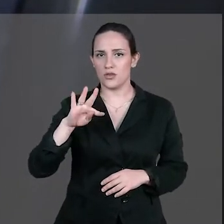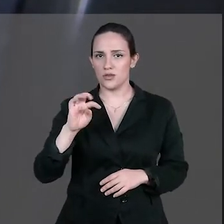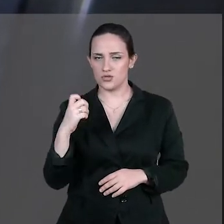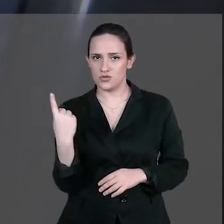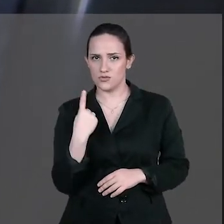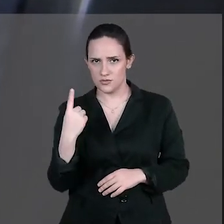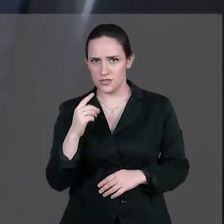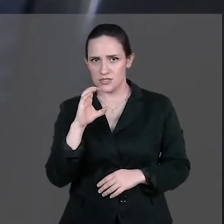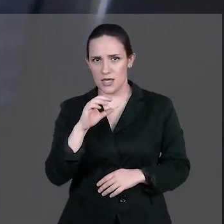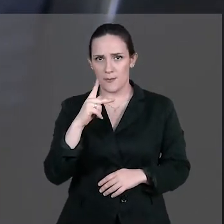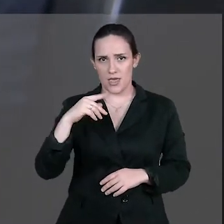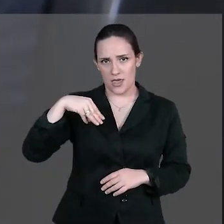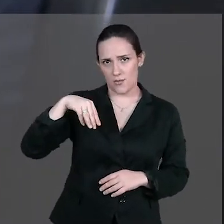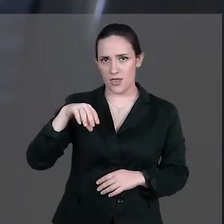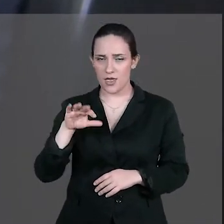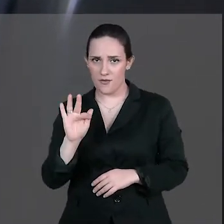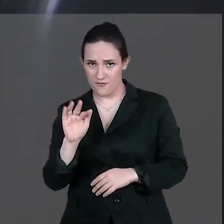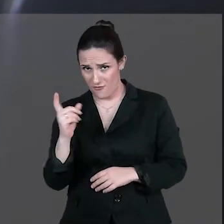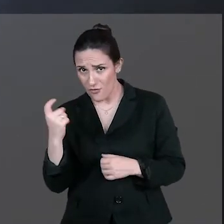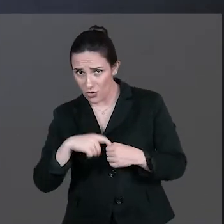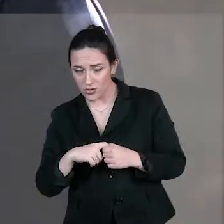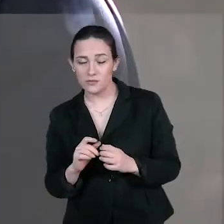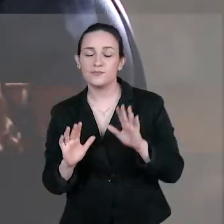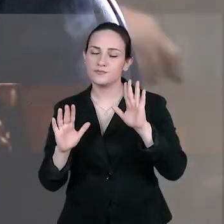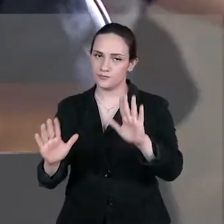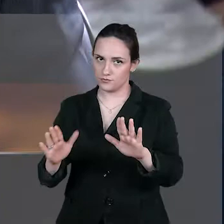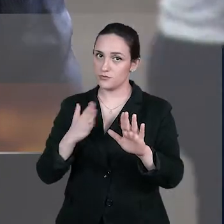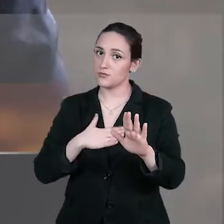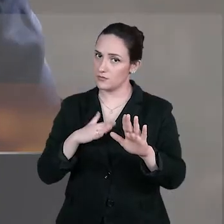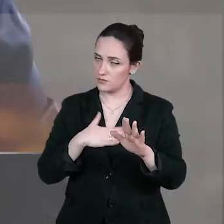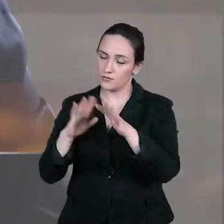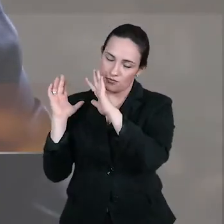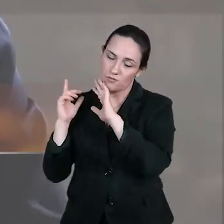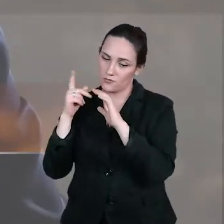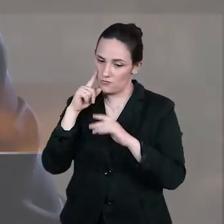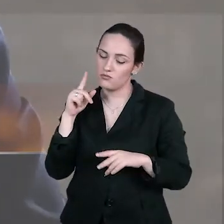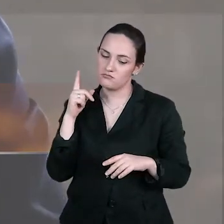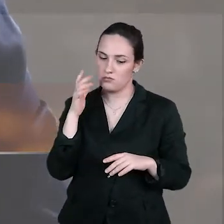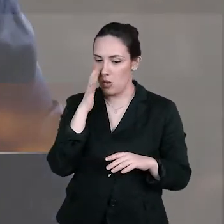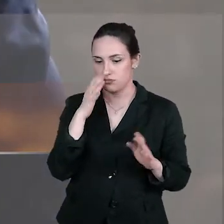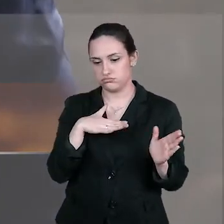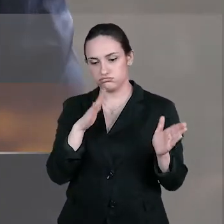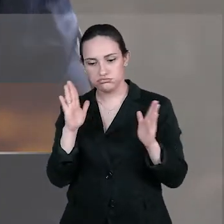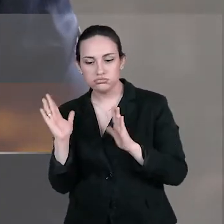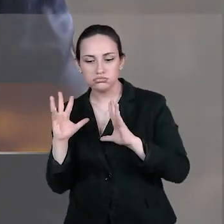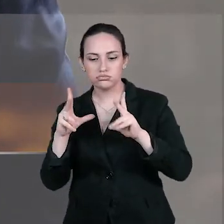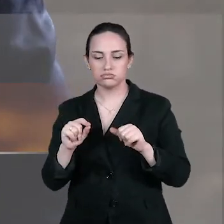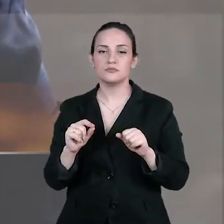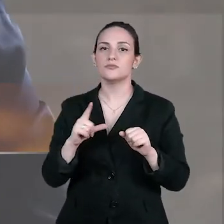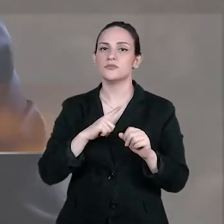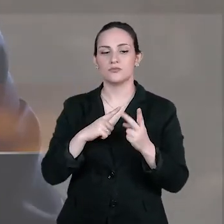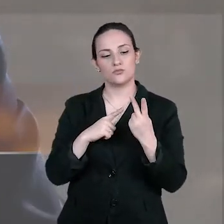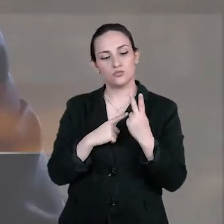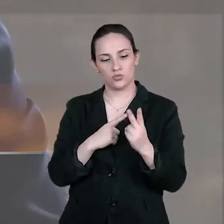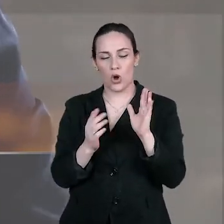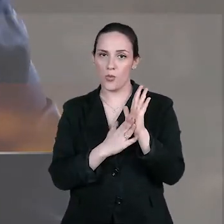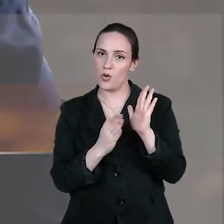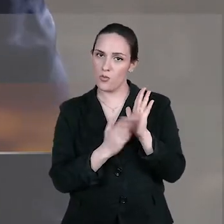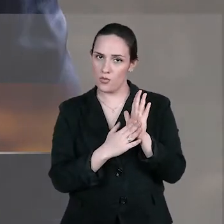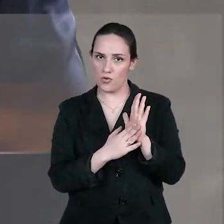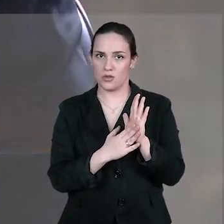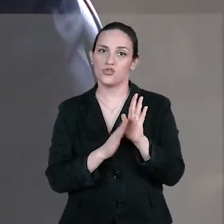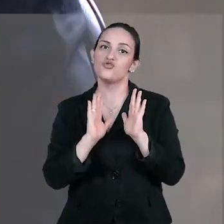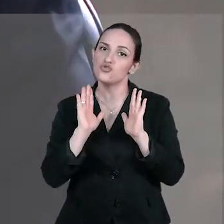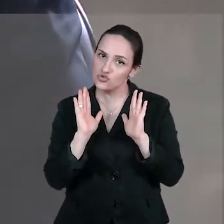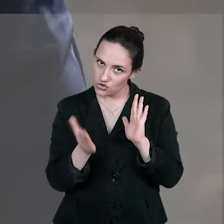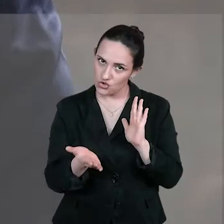a CPMF. Ela há de voltar? Paulo, dentro desse contexto geral da reforma tributária, além das 2